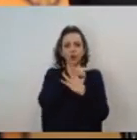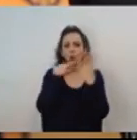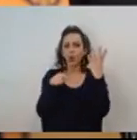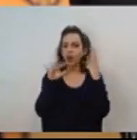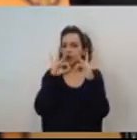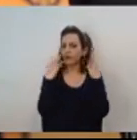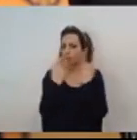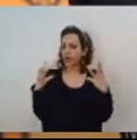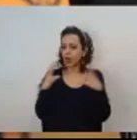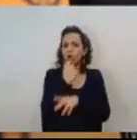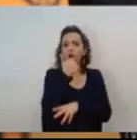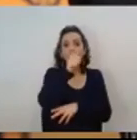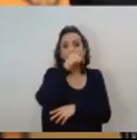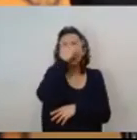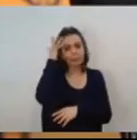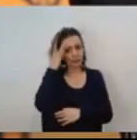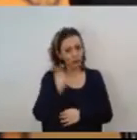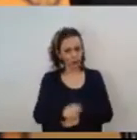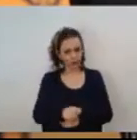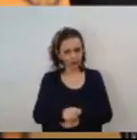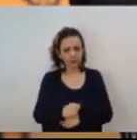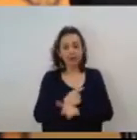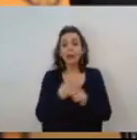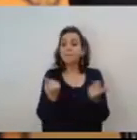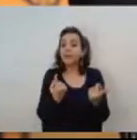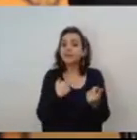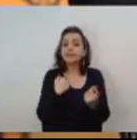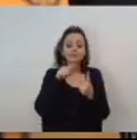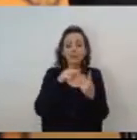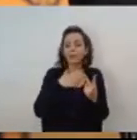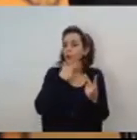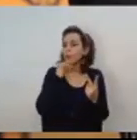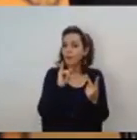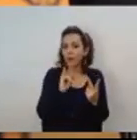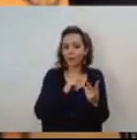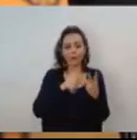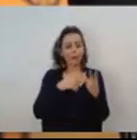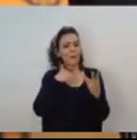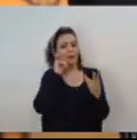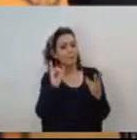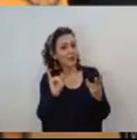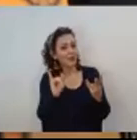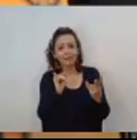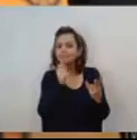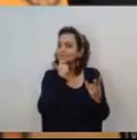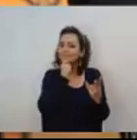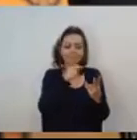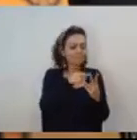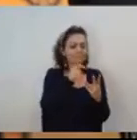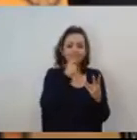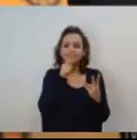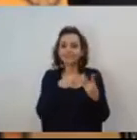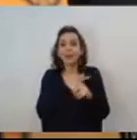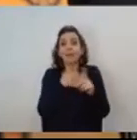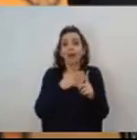oportunidade ainda não passou no segmento do meu irmão no segmento da minha irmã mas passou para mim então assim quando eu comecei a vender